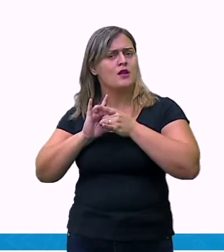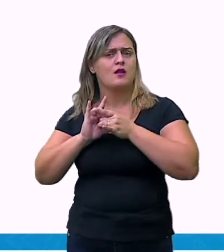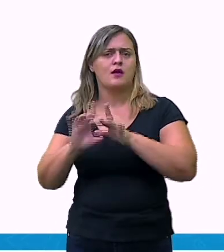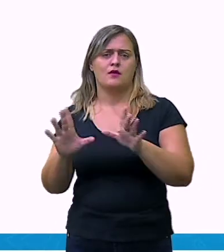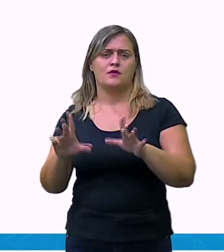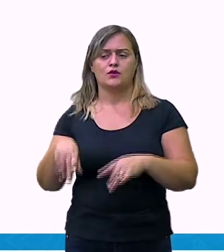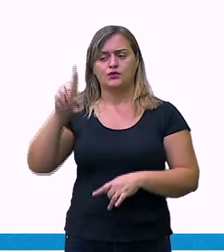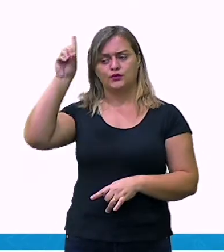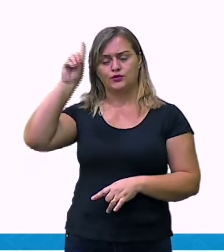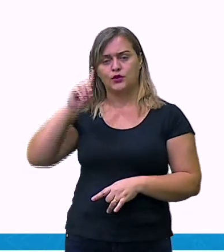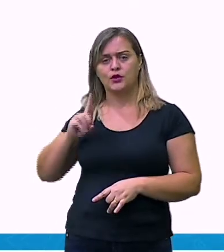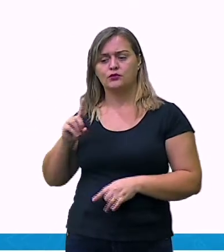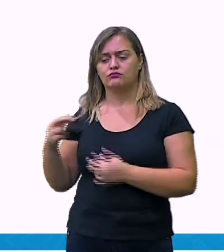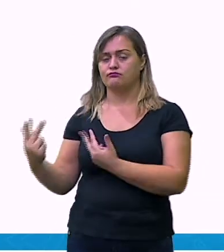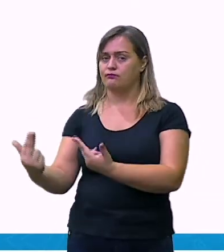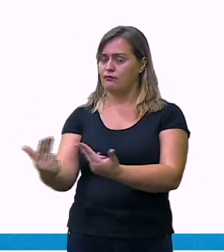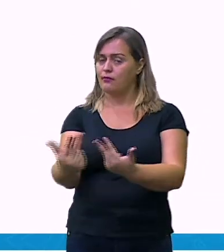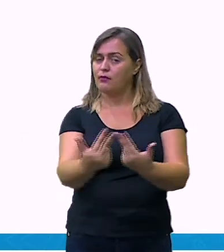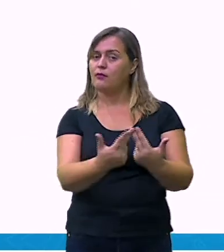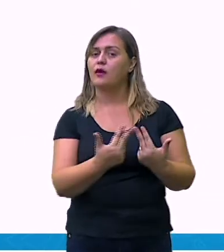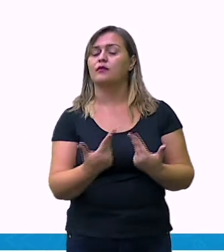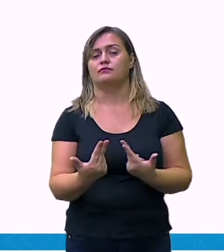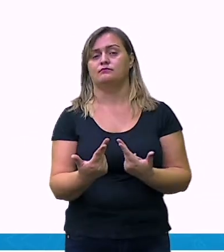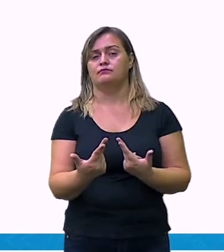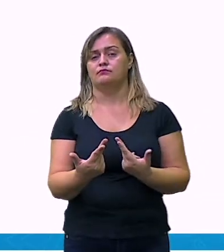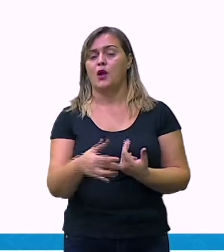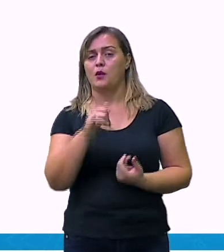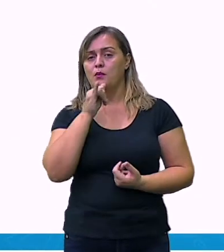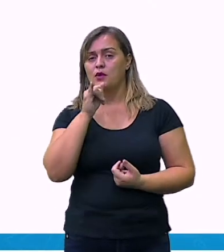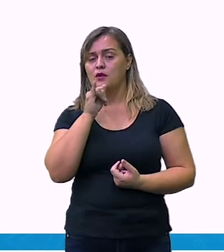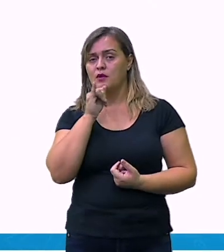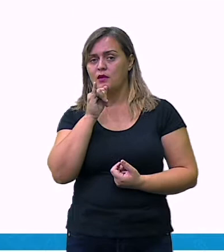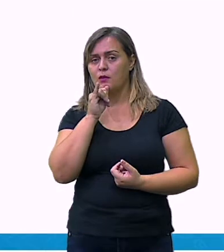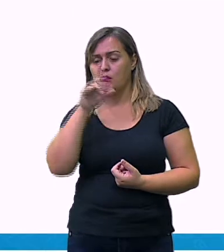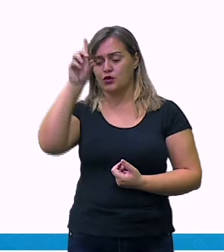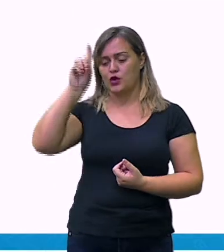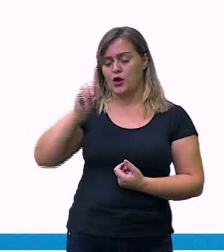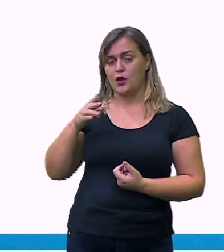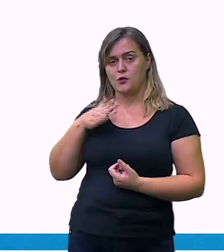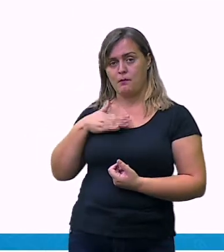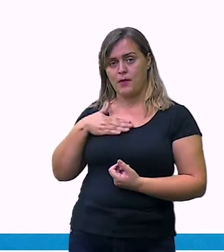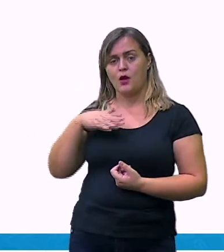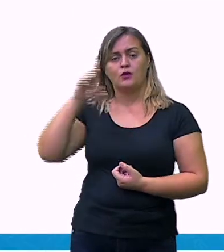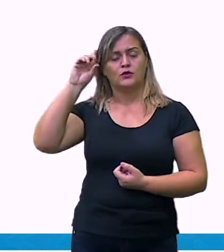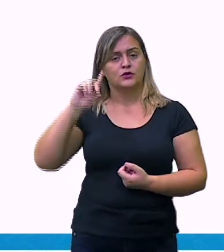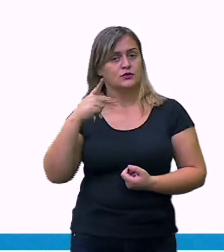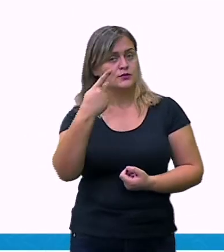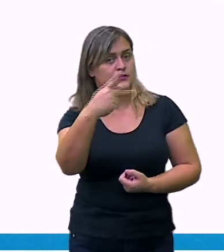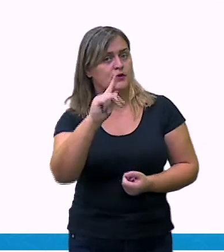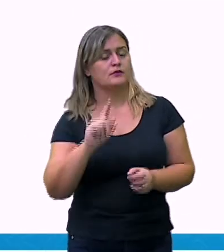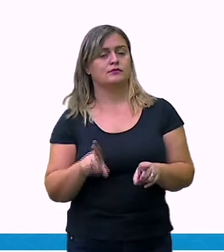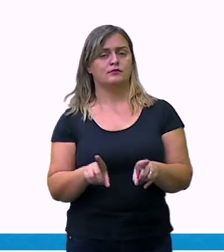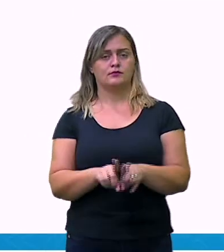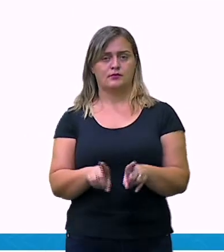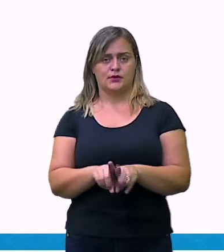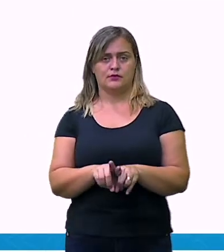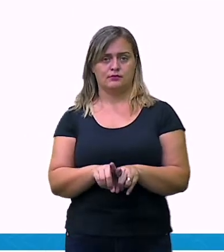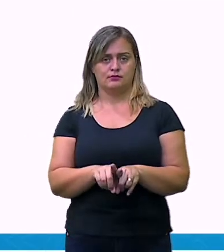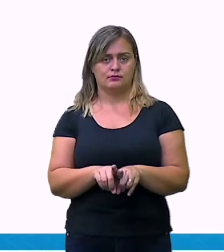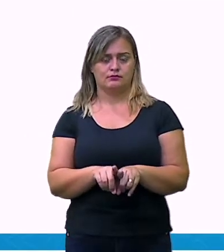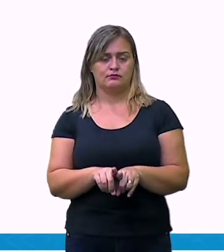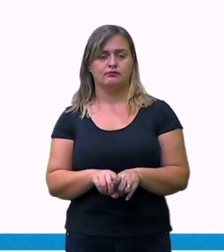que vale para mim tem que valer para você também. A segunda coisa que nós podemos